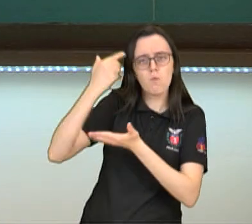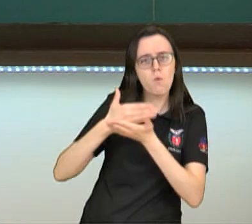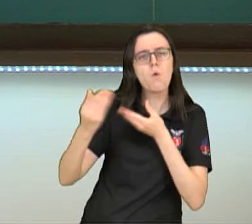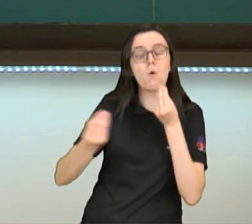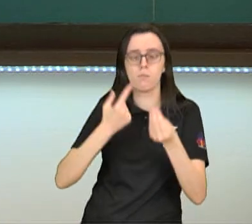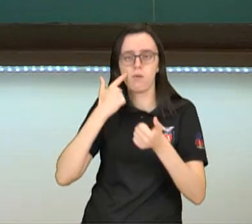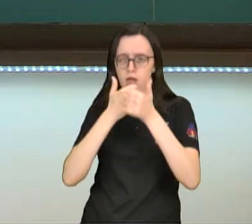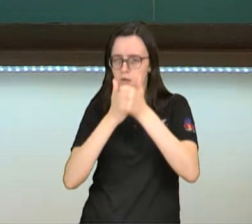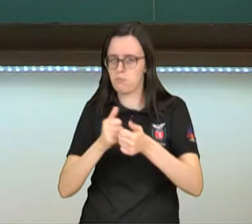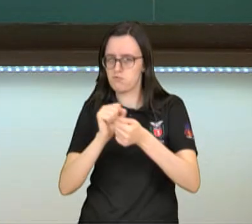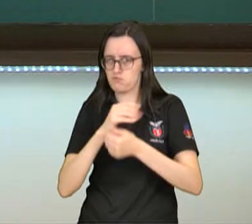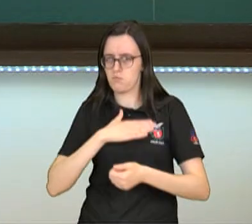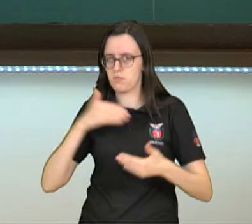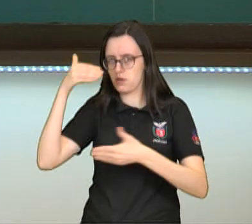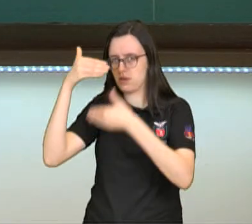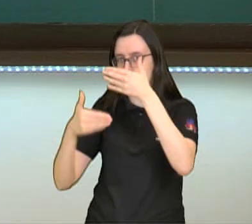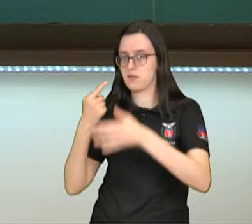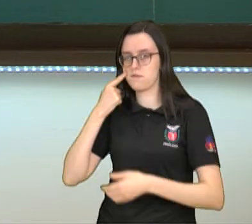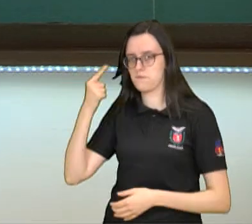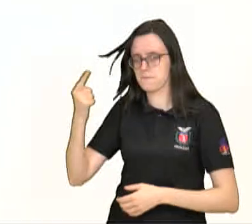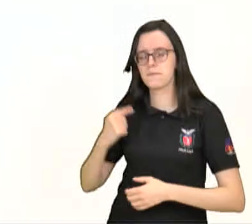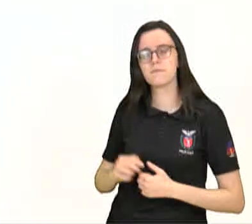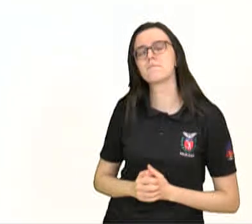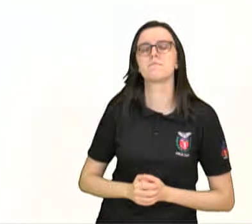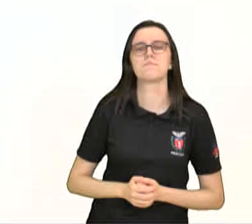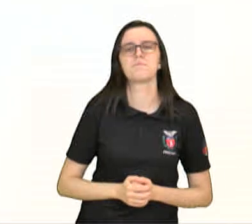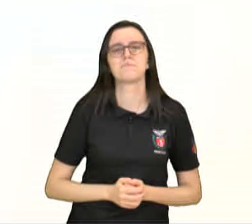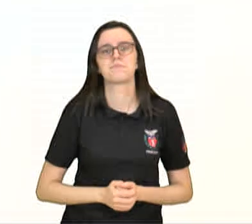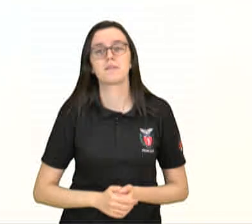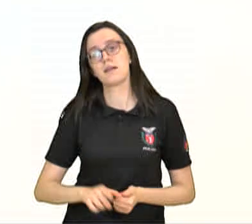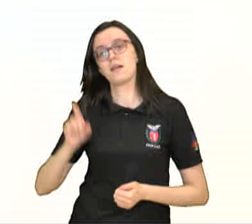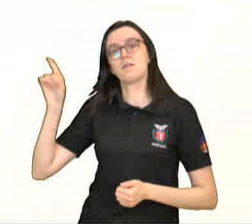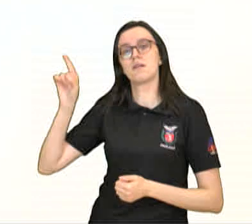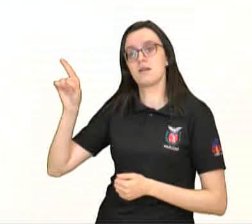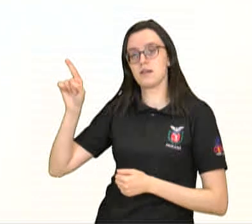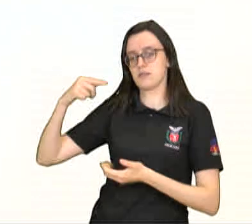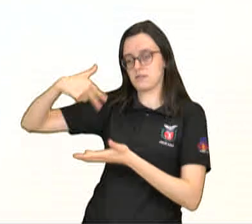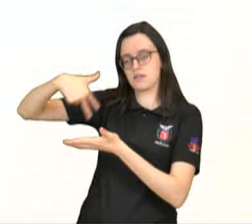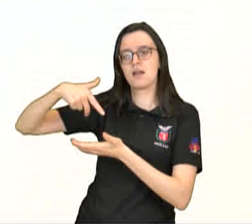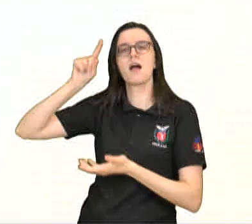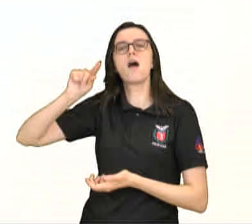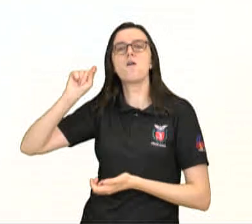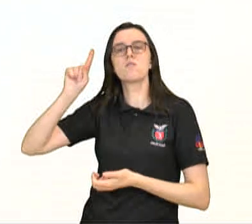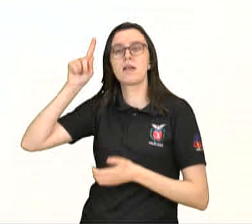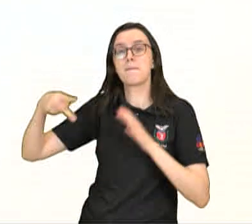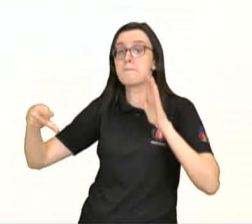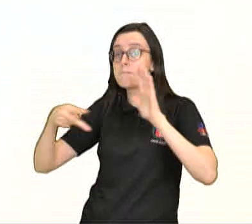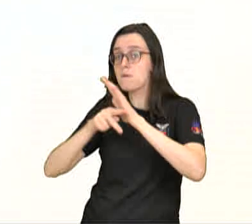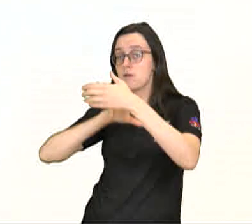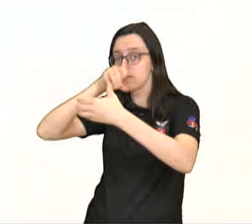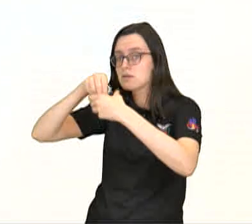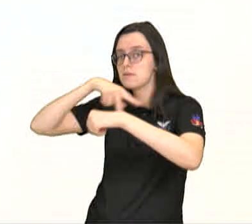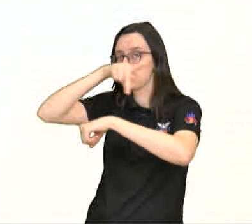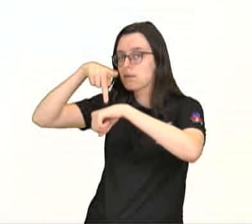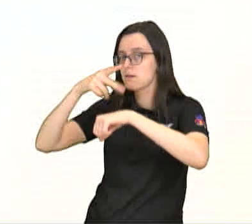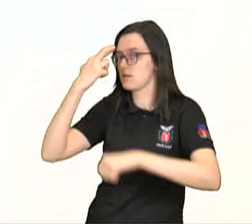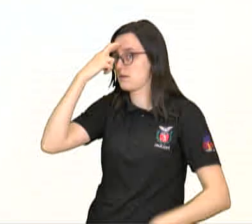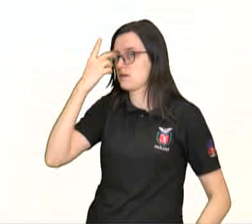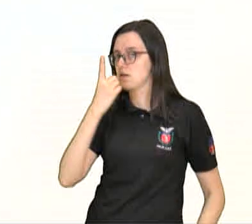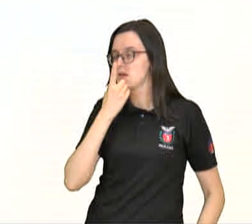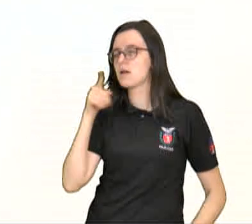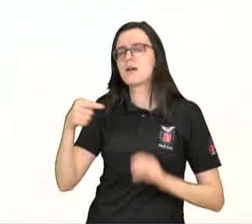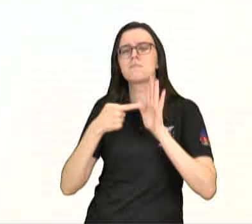Me acompanha no próximo slide, então. O merengue é considerado a dança nacional da República Dominicana.